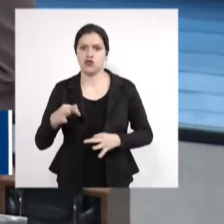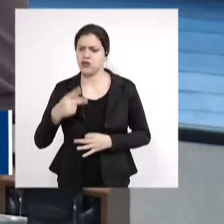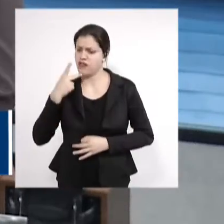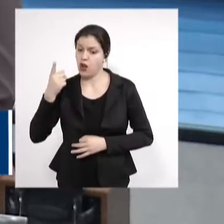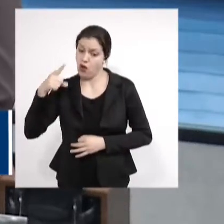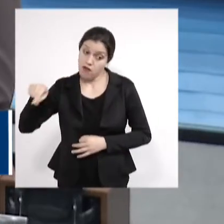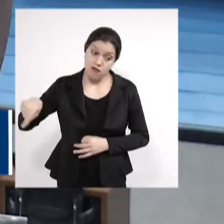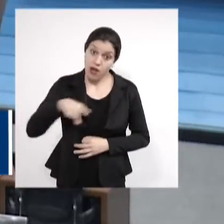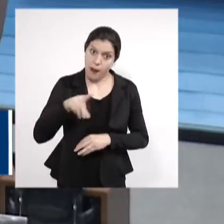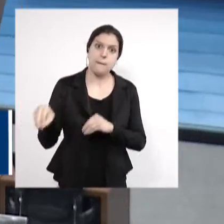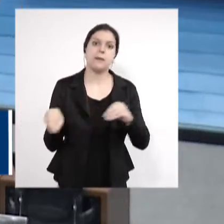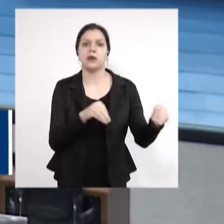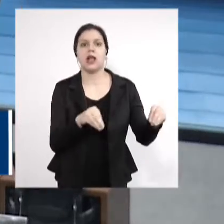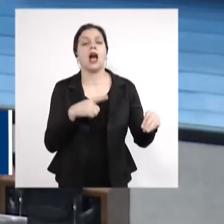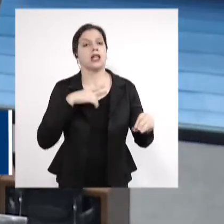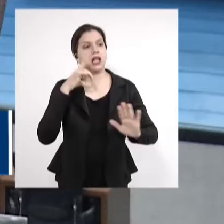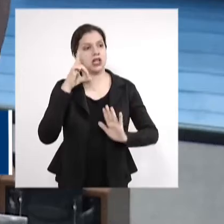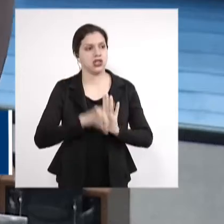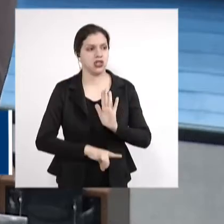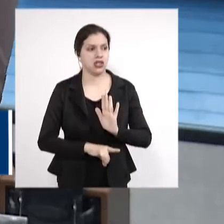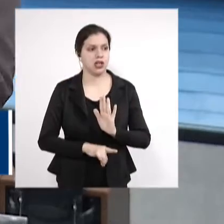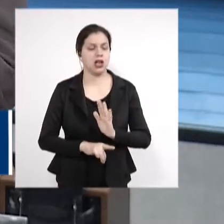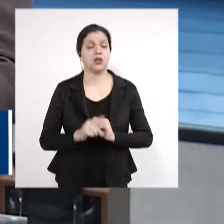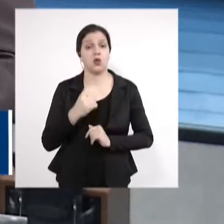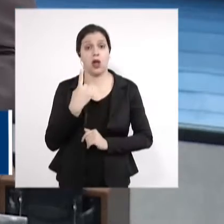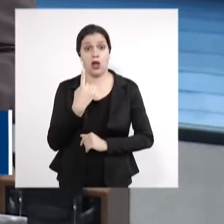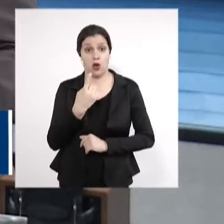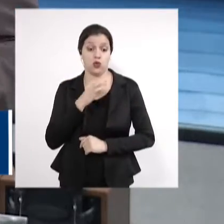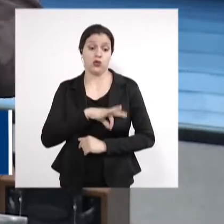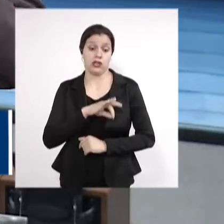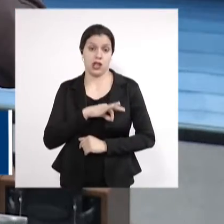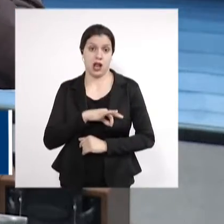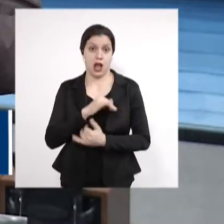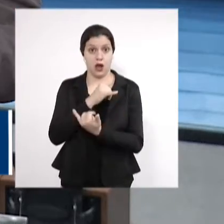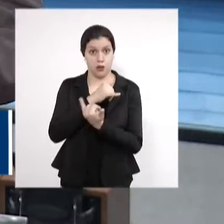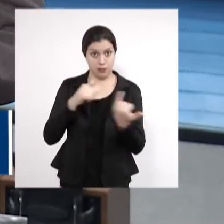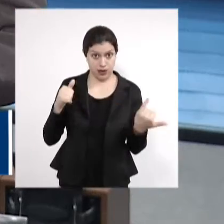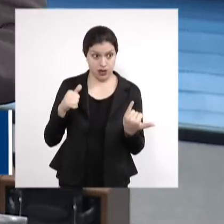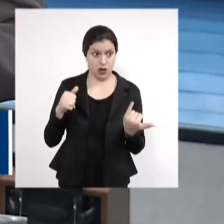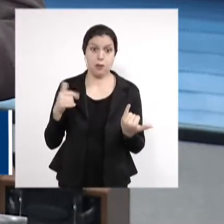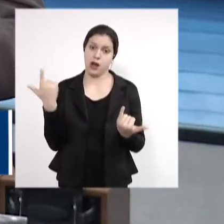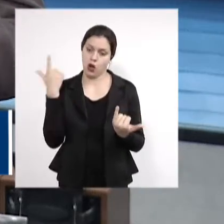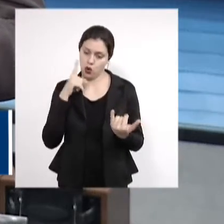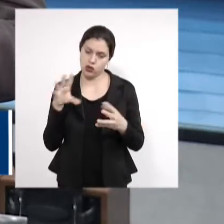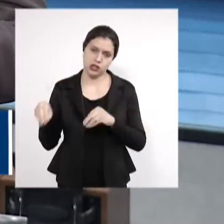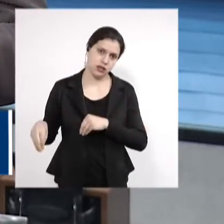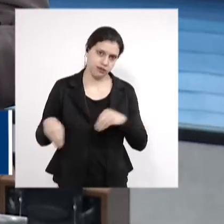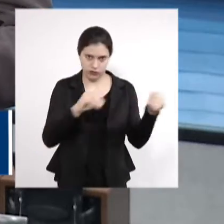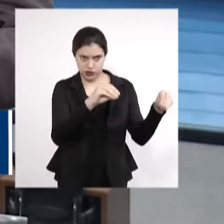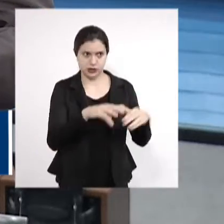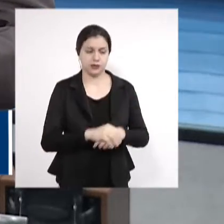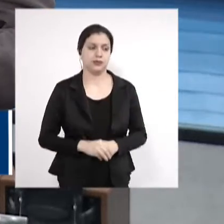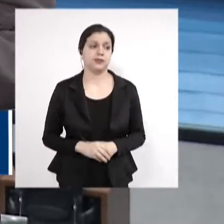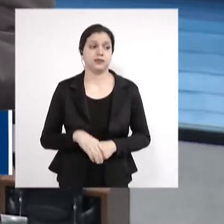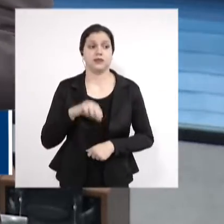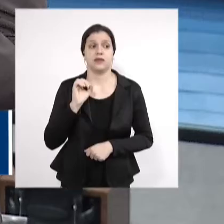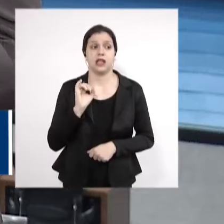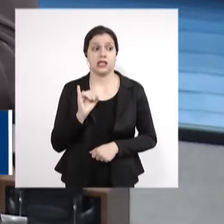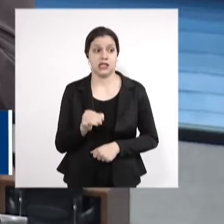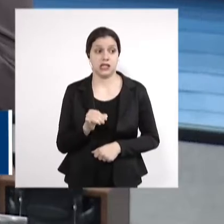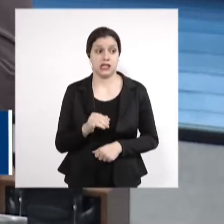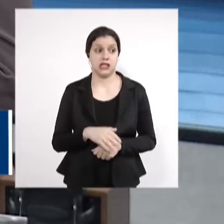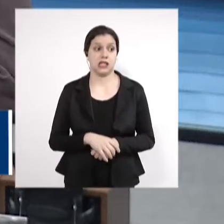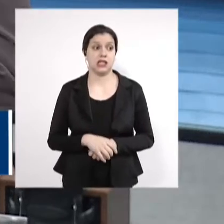pessoas, elas têm direito a 1,5 salário para fazer essa mudança. O que muda agora? Quem for promovido